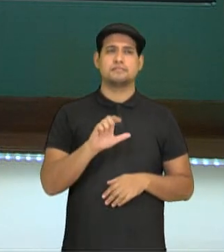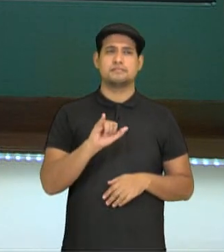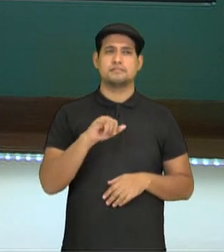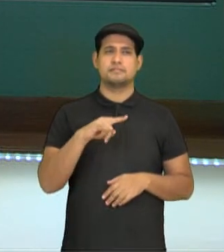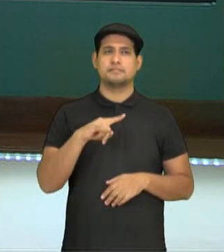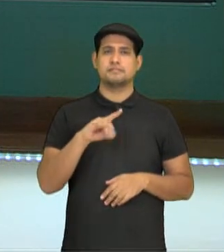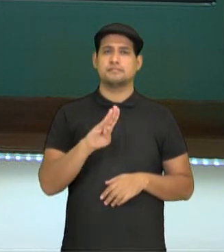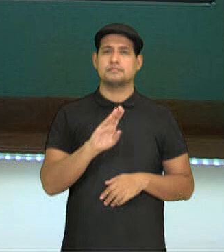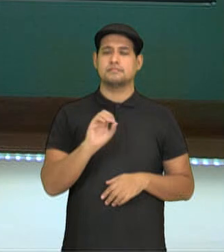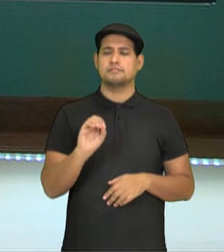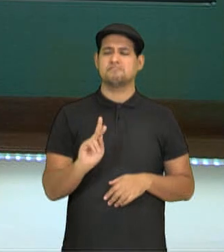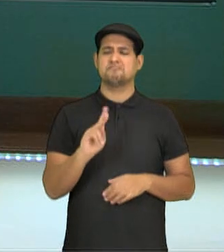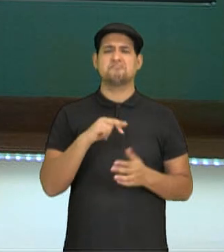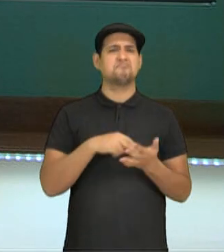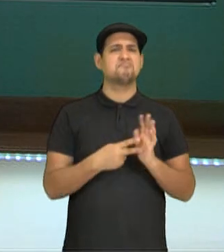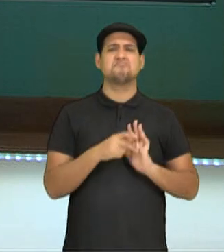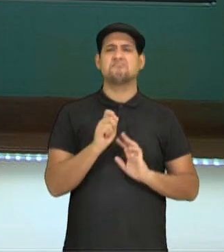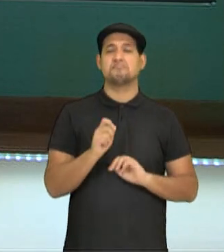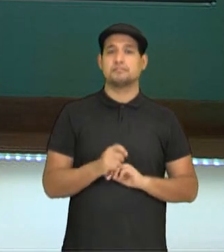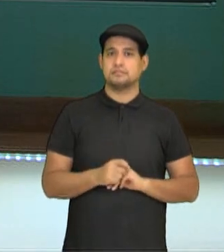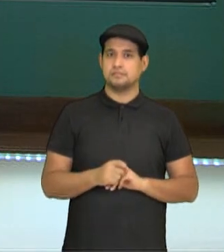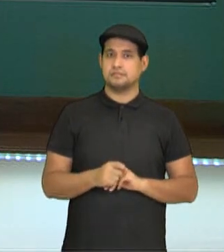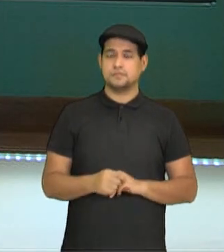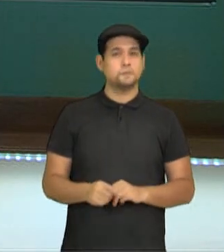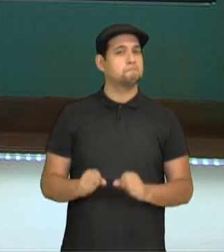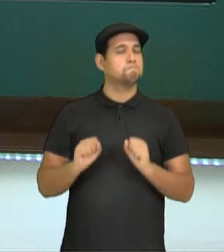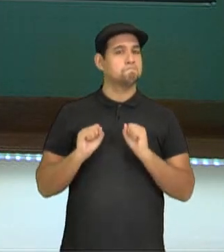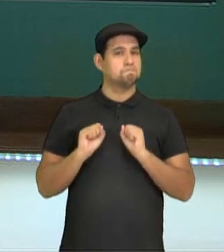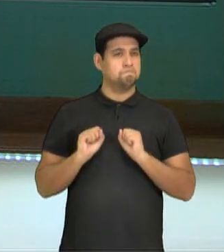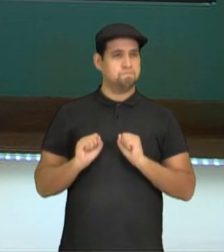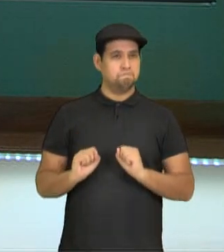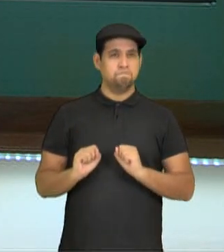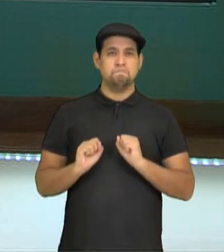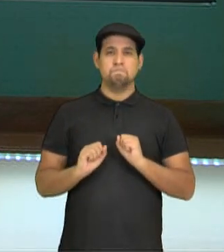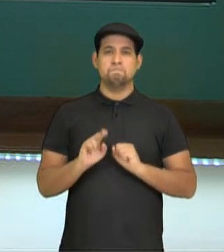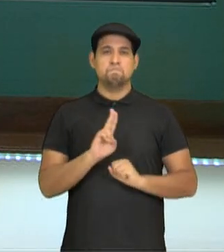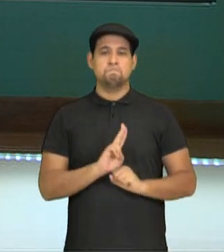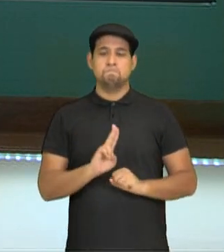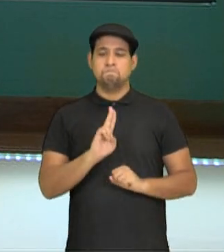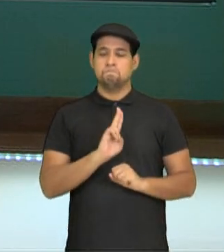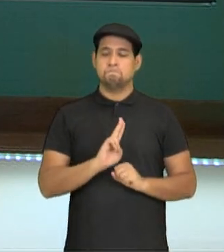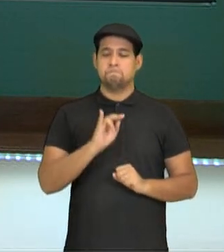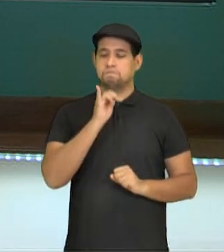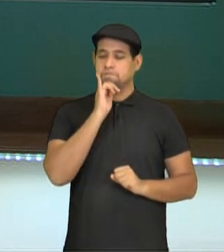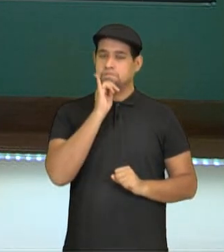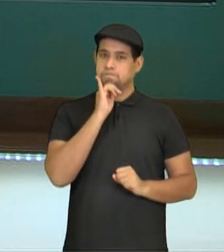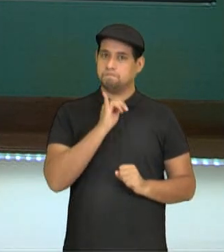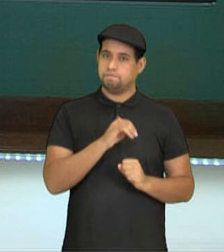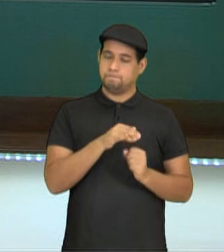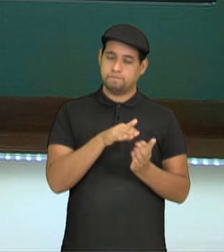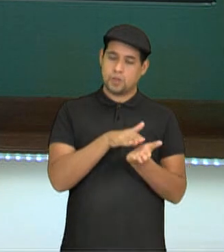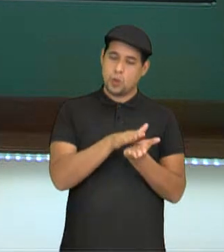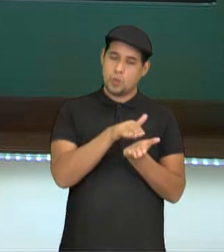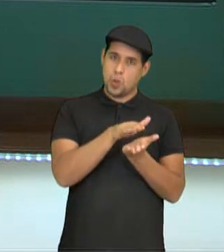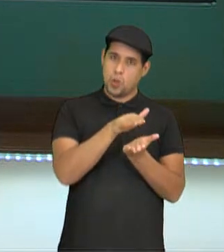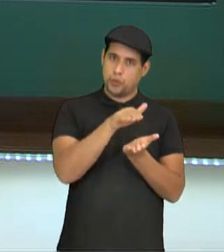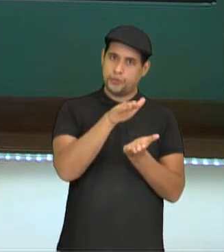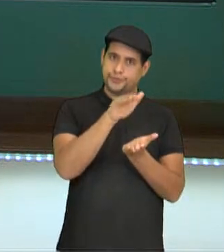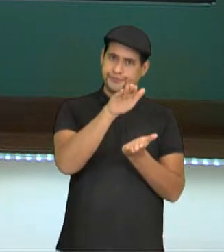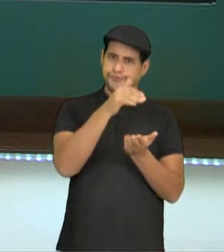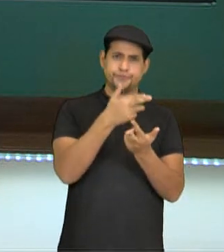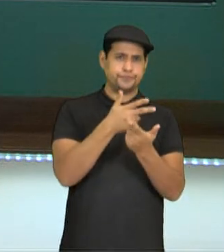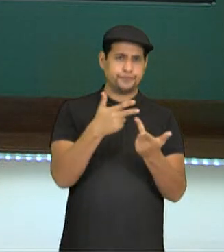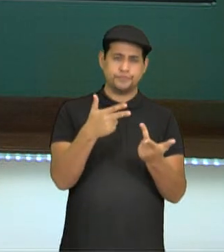isso? Você vai ter, você pode pegar um um bloquinho, né, com